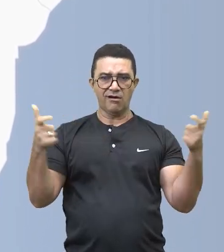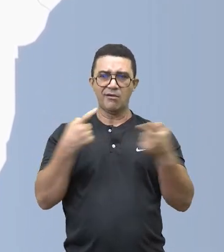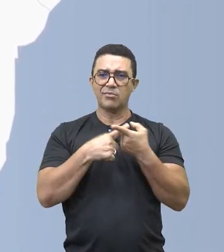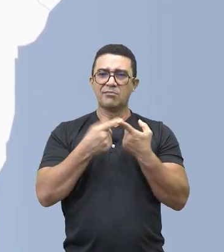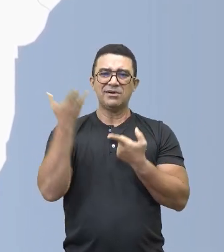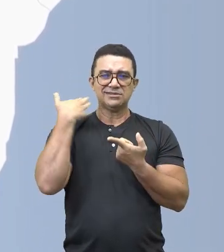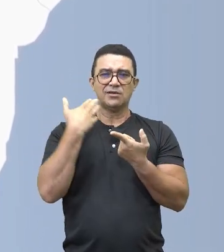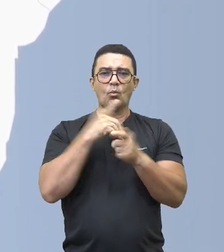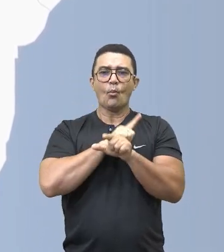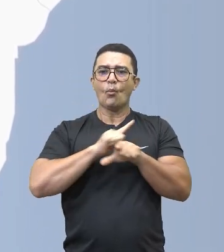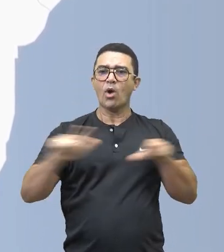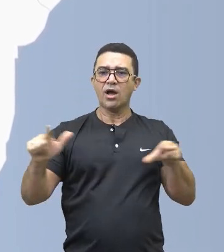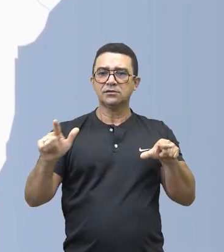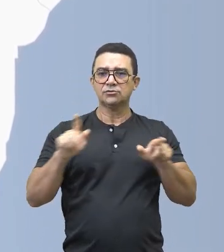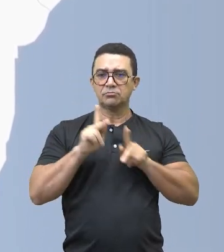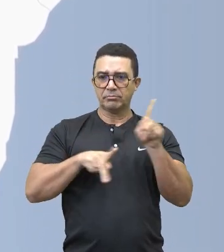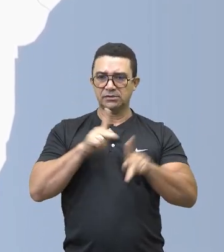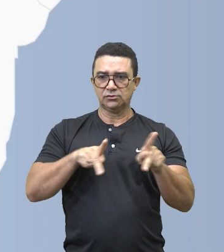demográfico.